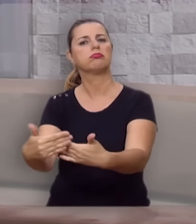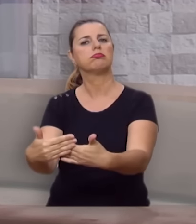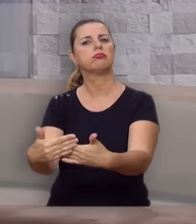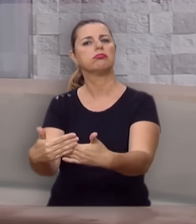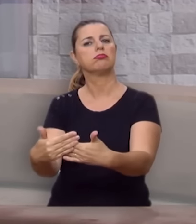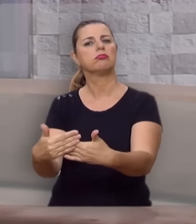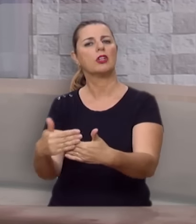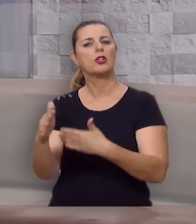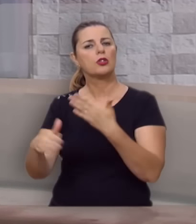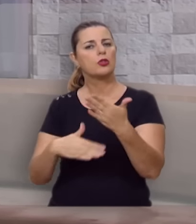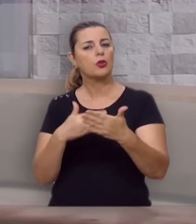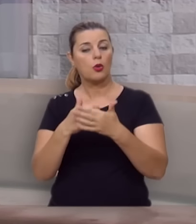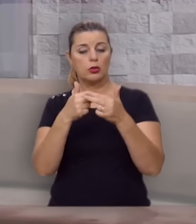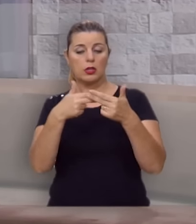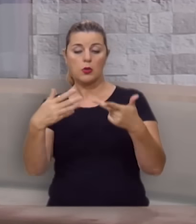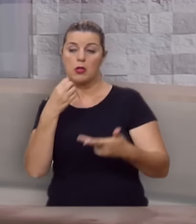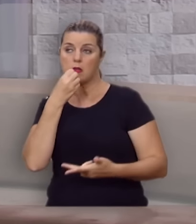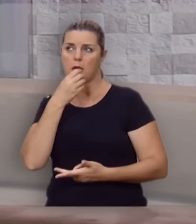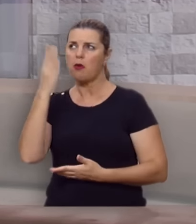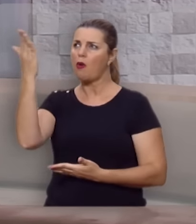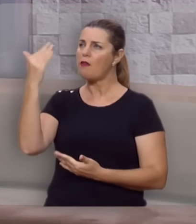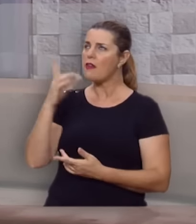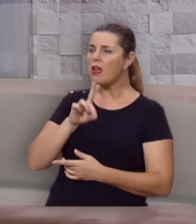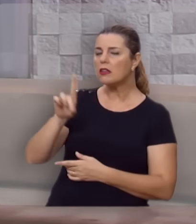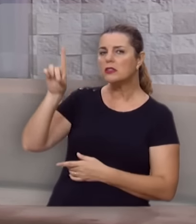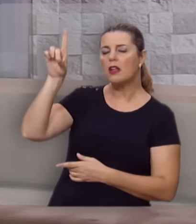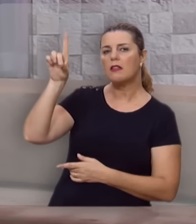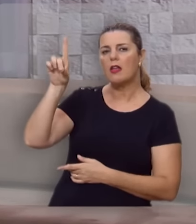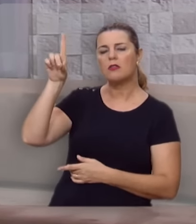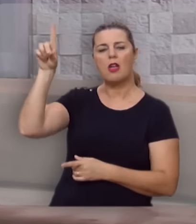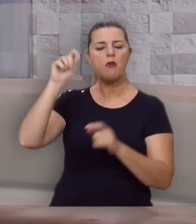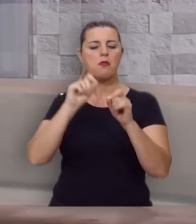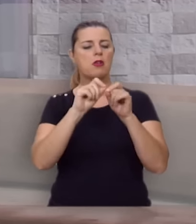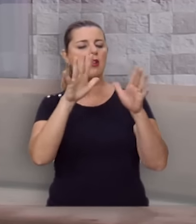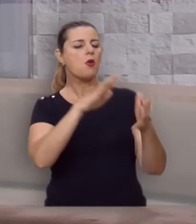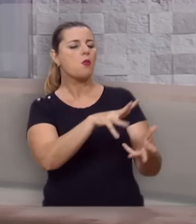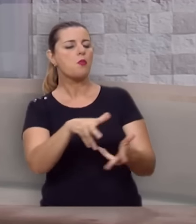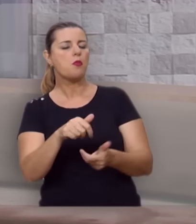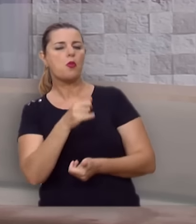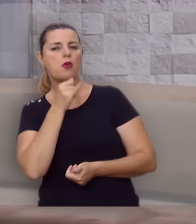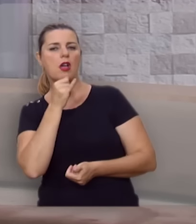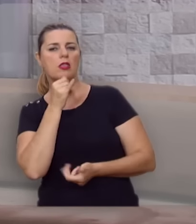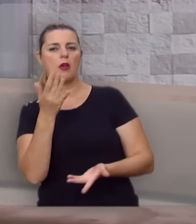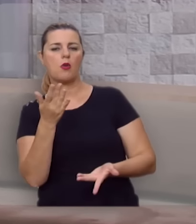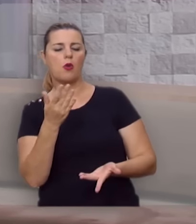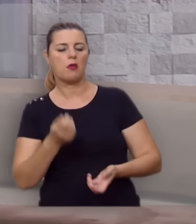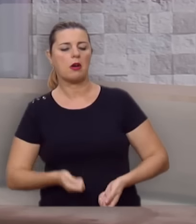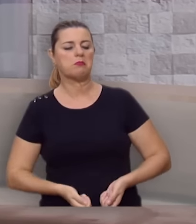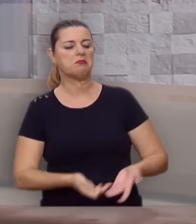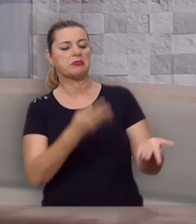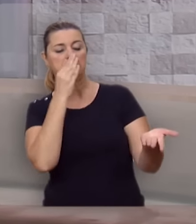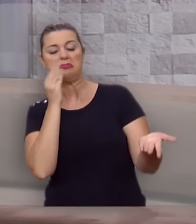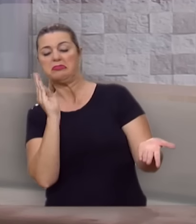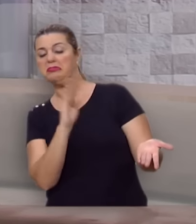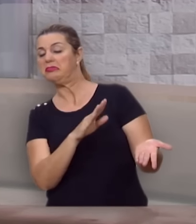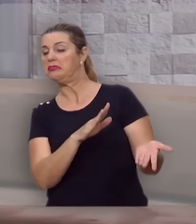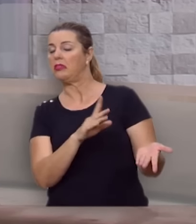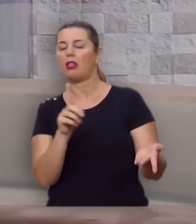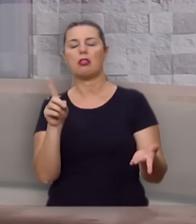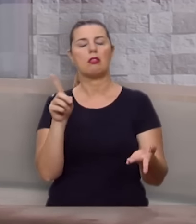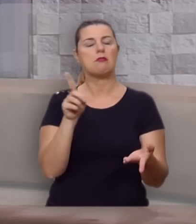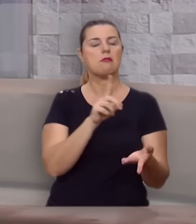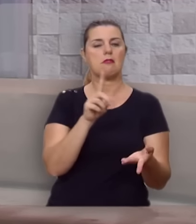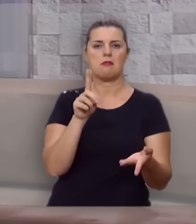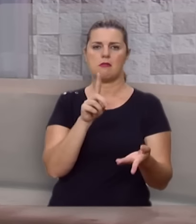produzir. Toda boa dádiva procede de Deus. Ele não criou o mundo e o jogou para lá, como